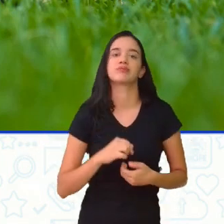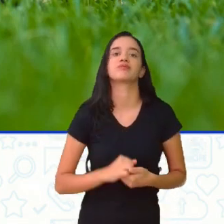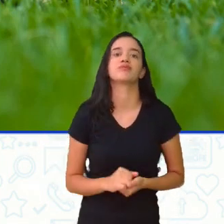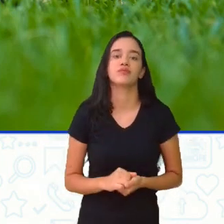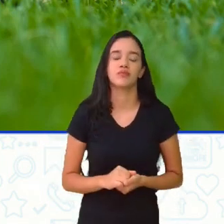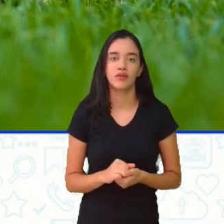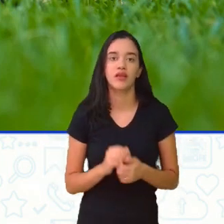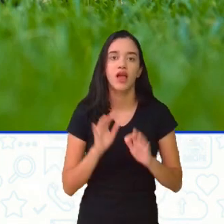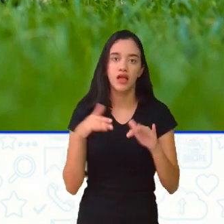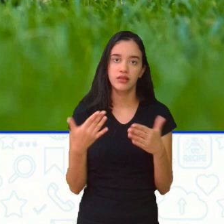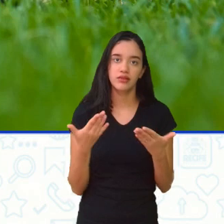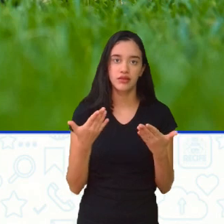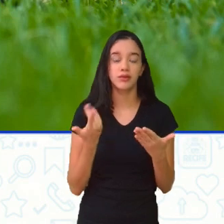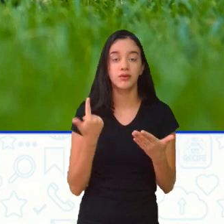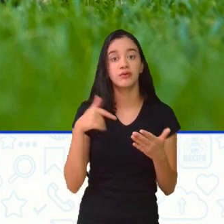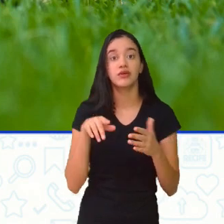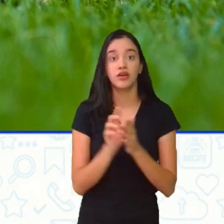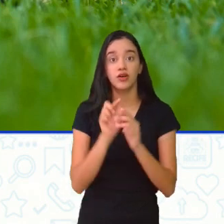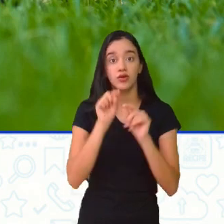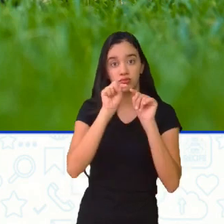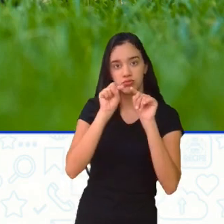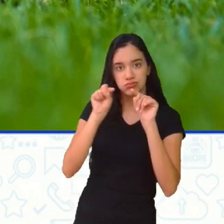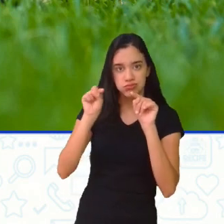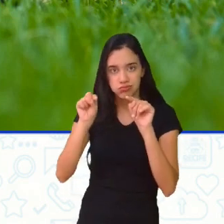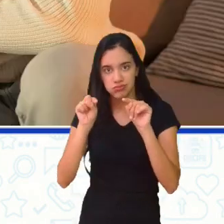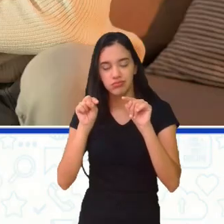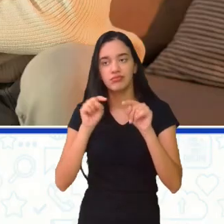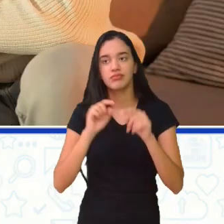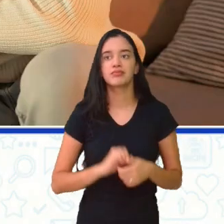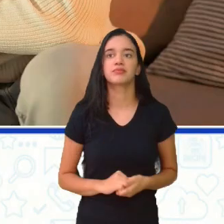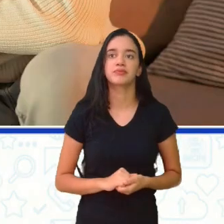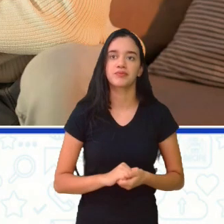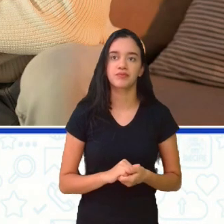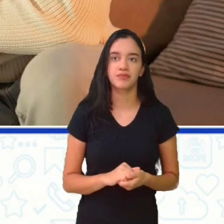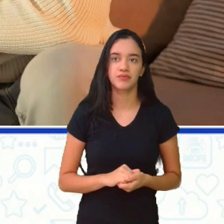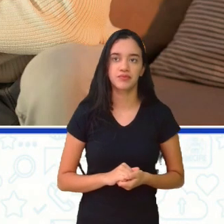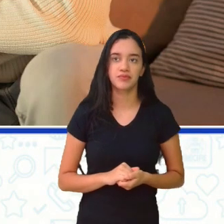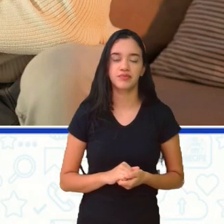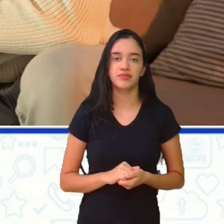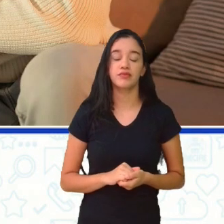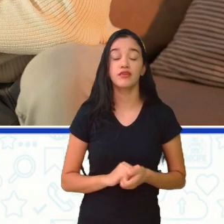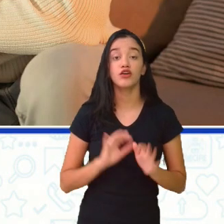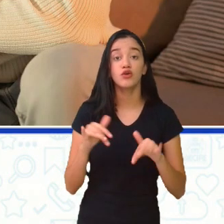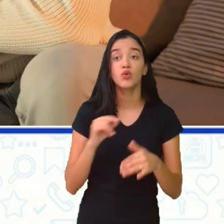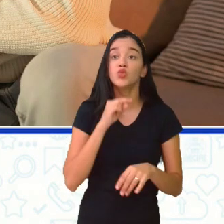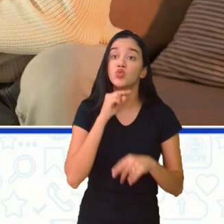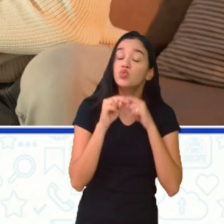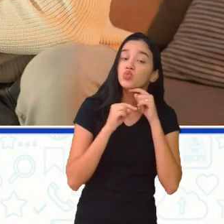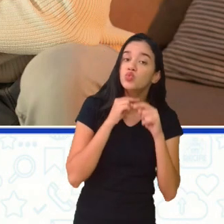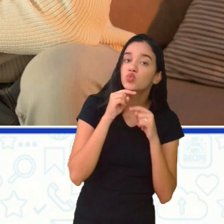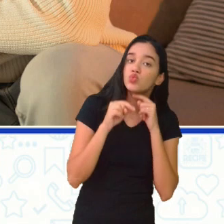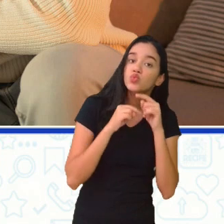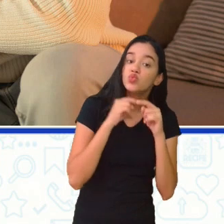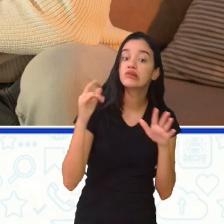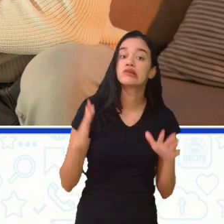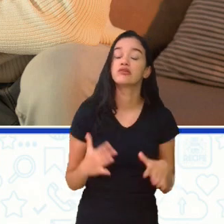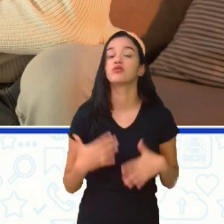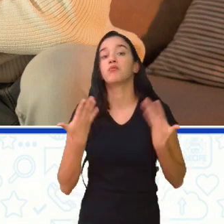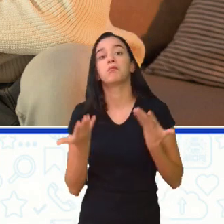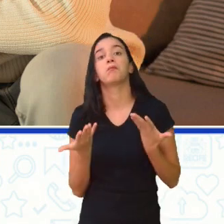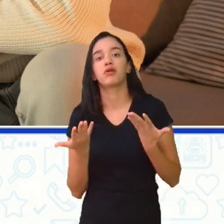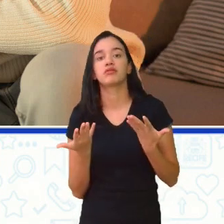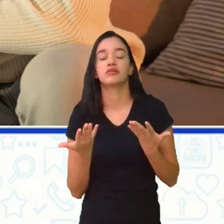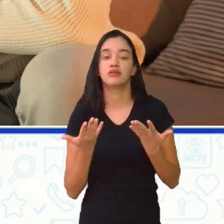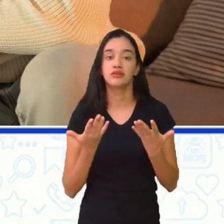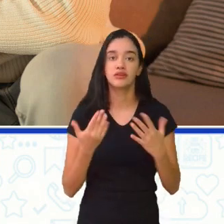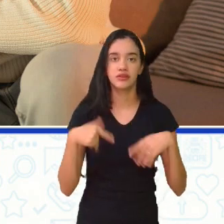não é? Então fica aí as reticências. para expressar uma dúvida, surpresa ou